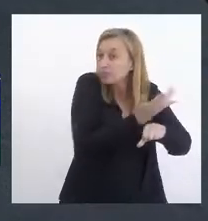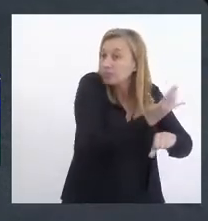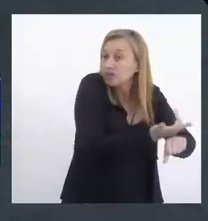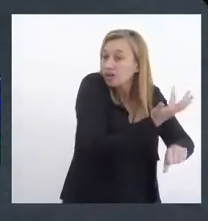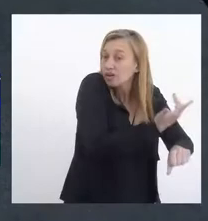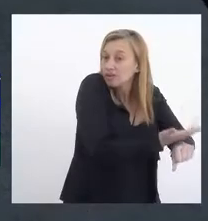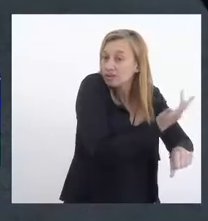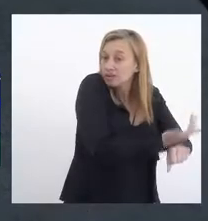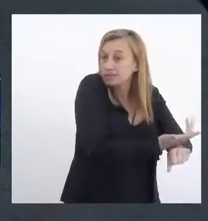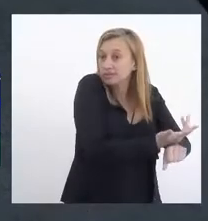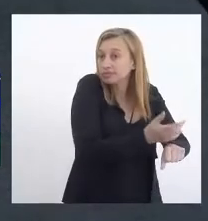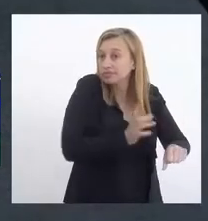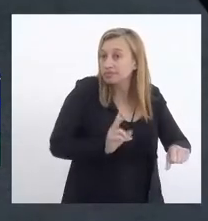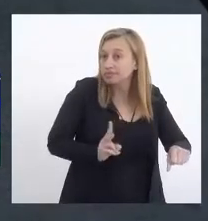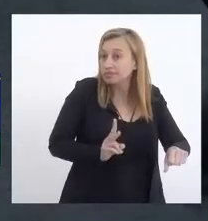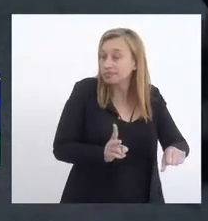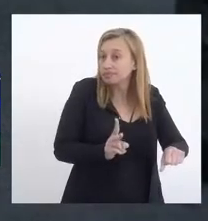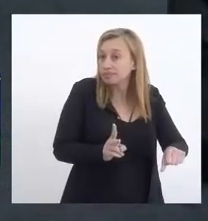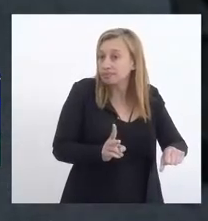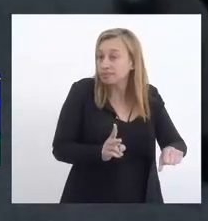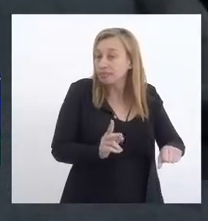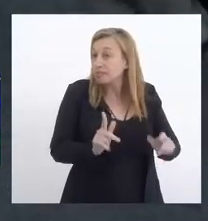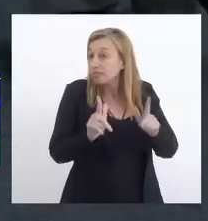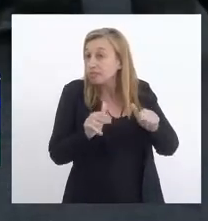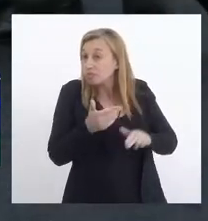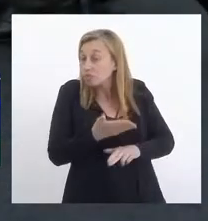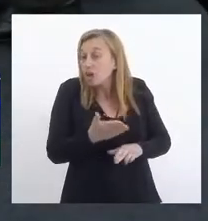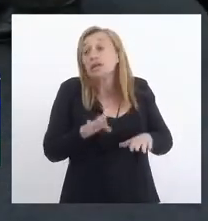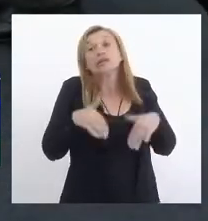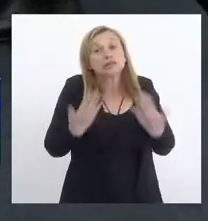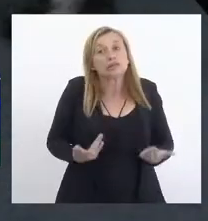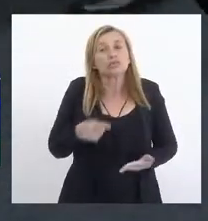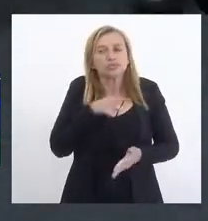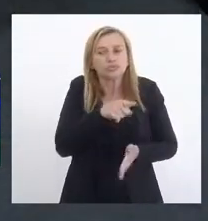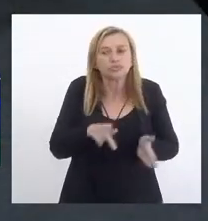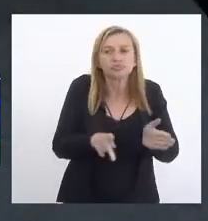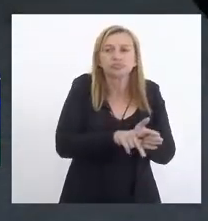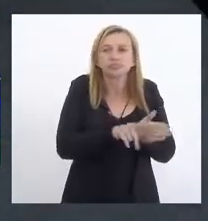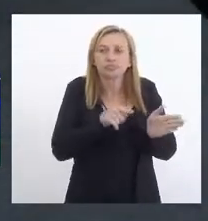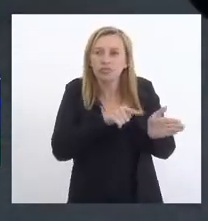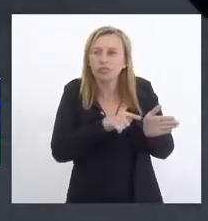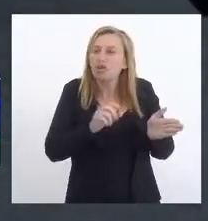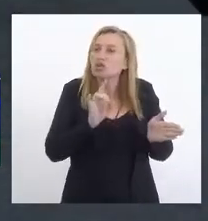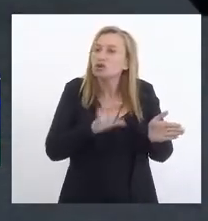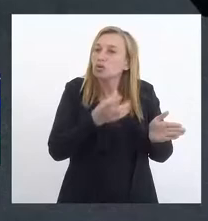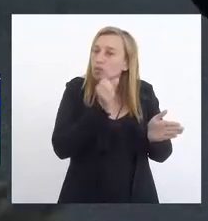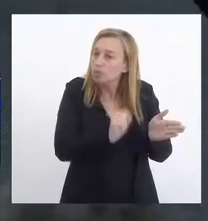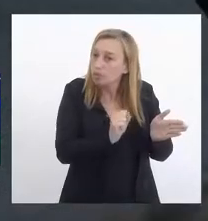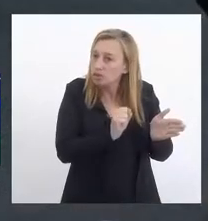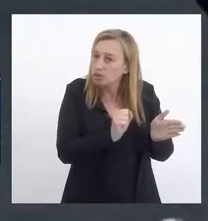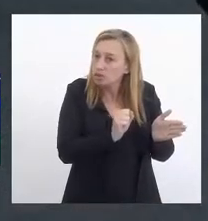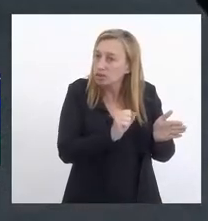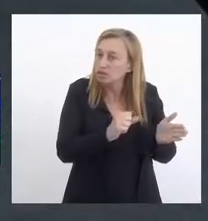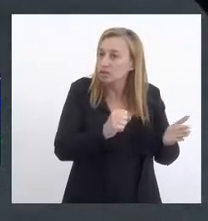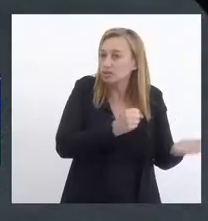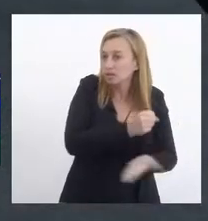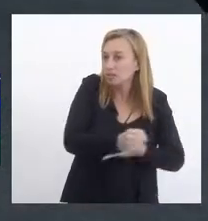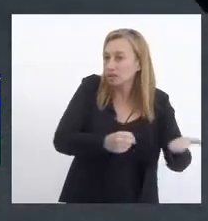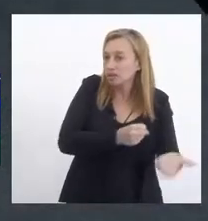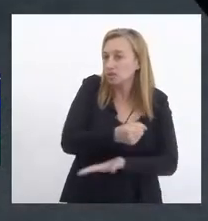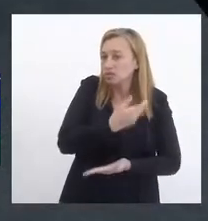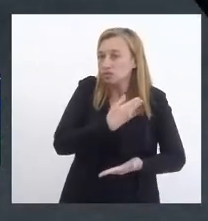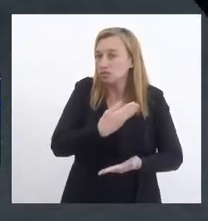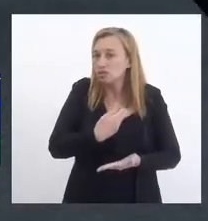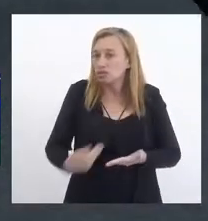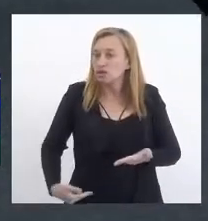e exatamente procede à isonomia. Então, esse projeto só pode receber da base do governo